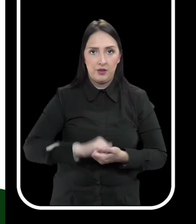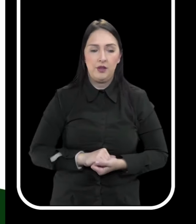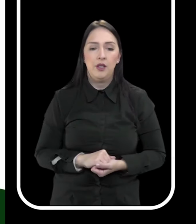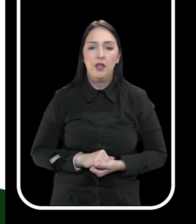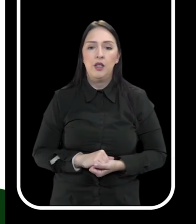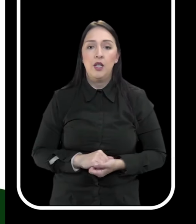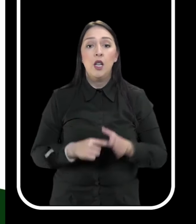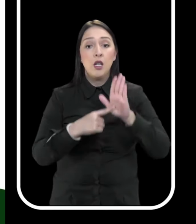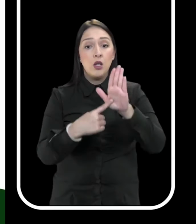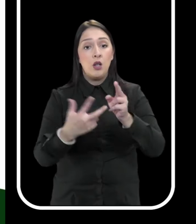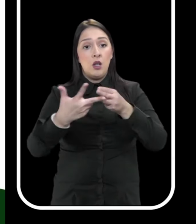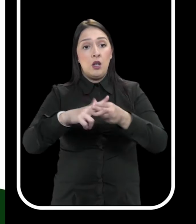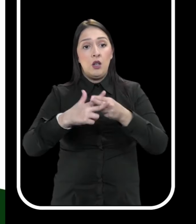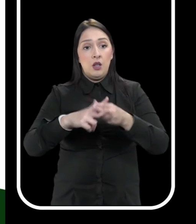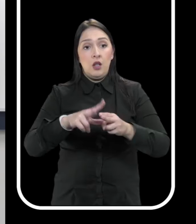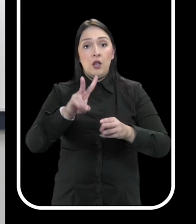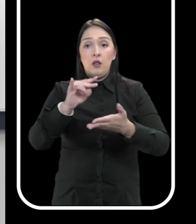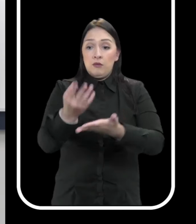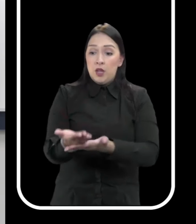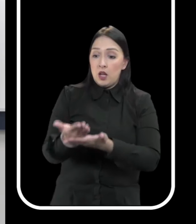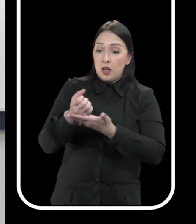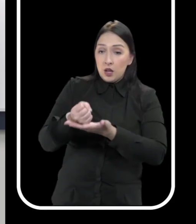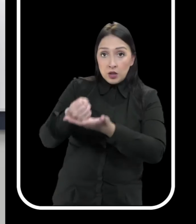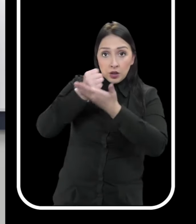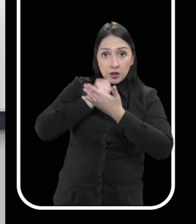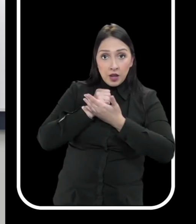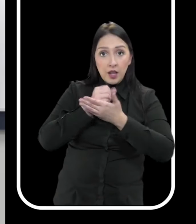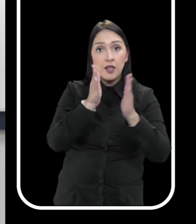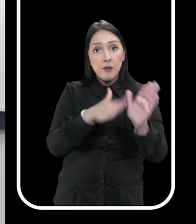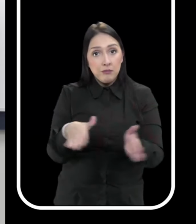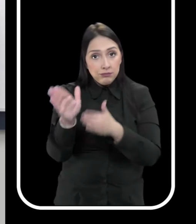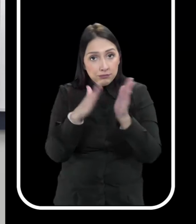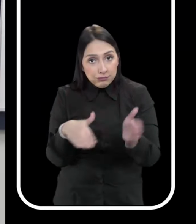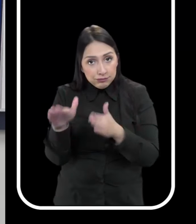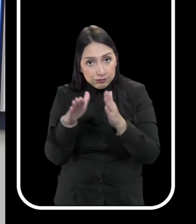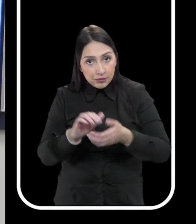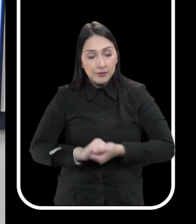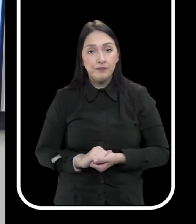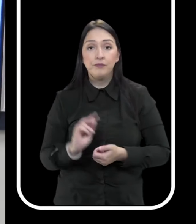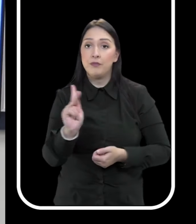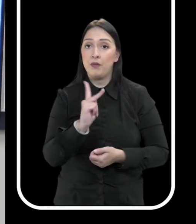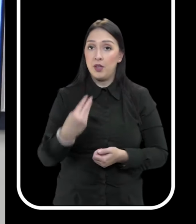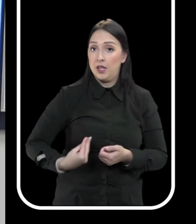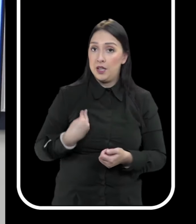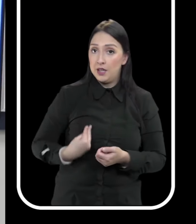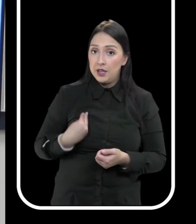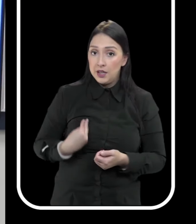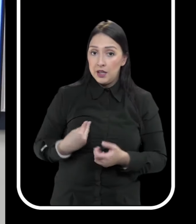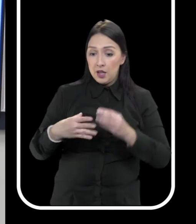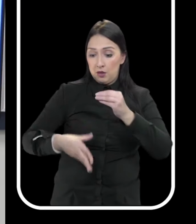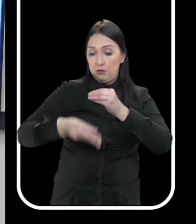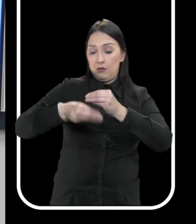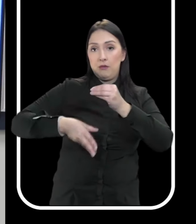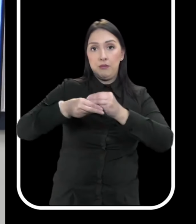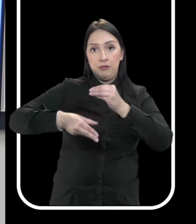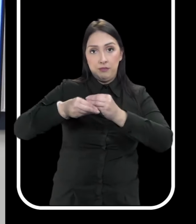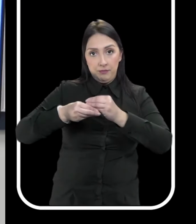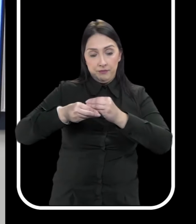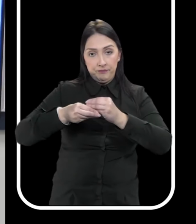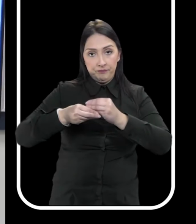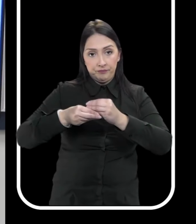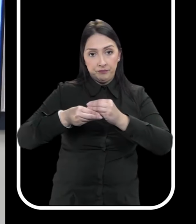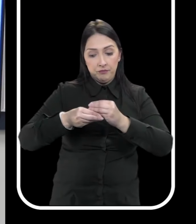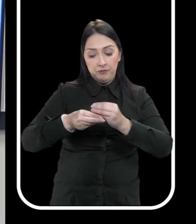Então, nesse caso, essas ferramentas vão nos auxiliar nesse processo, né, onde nós estaremos